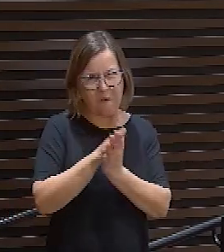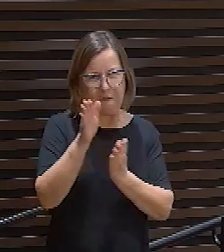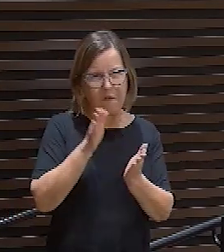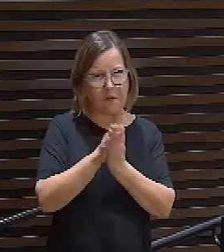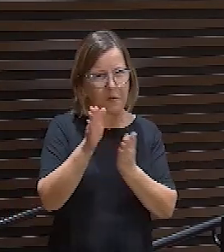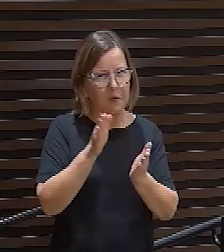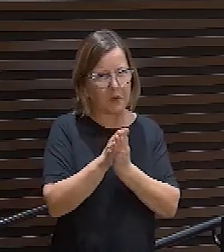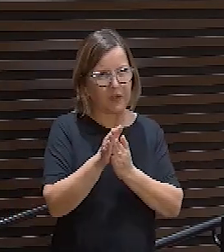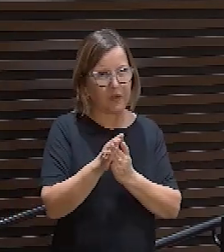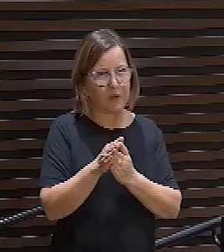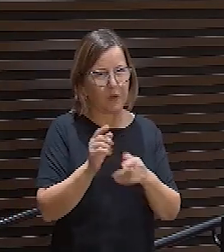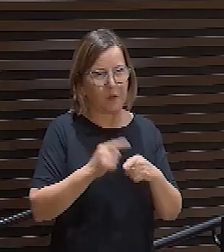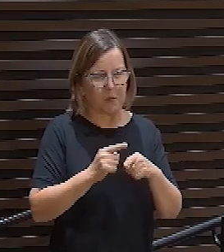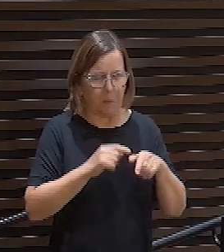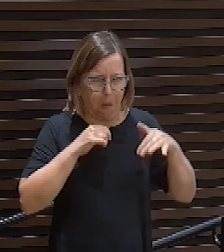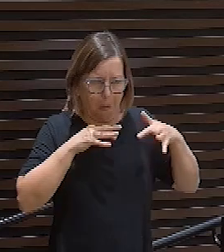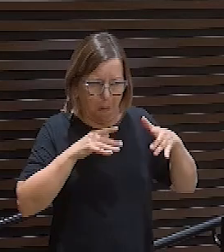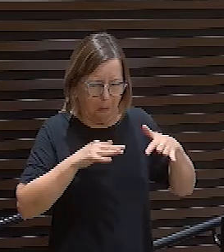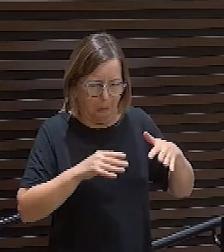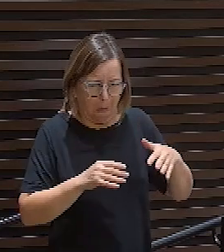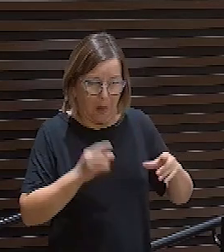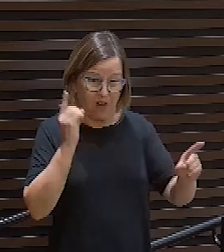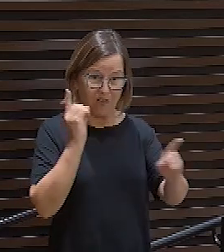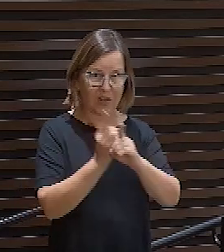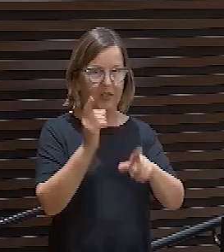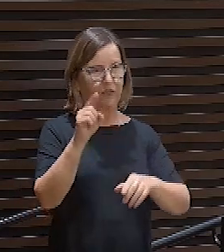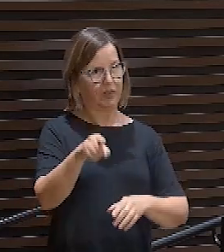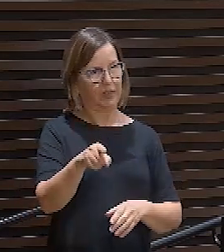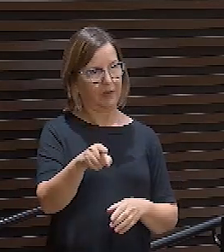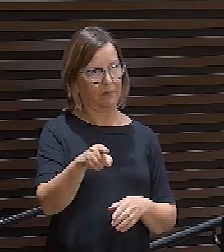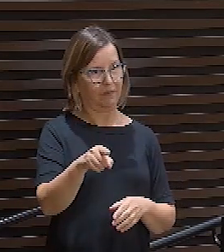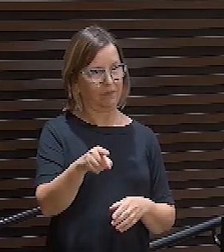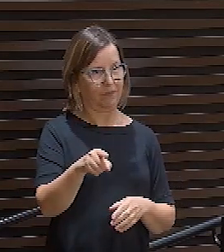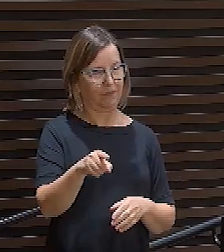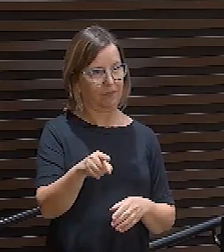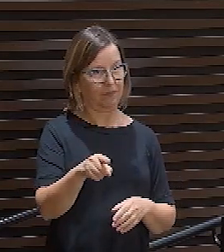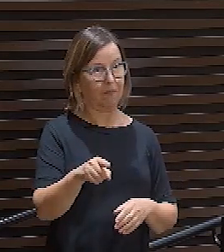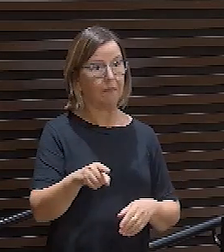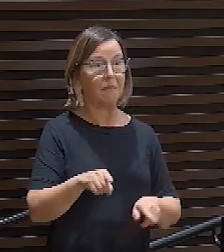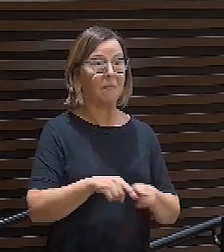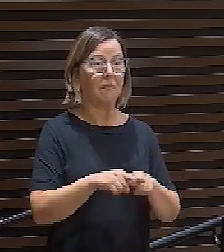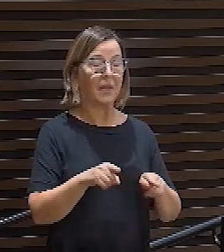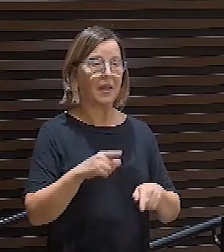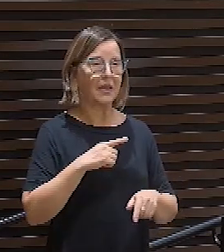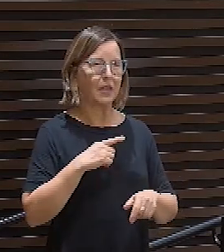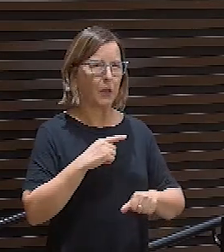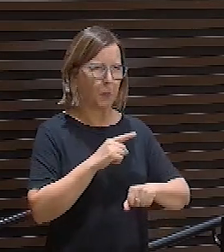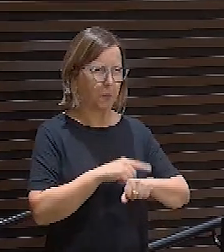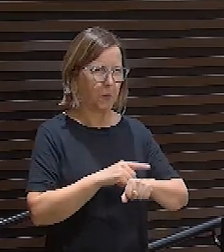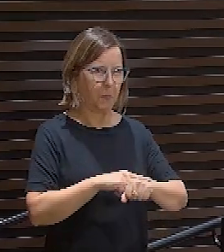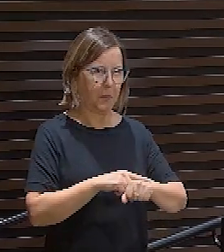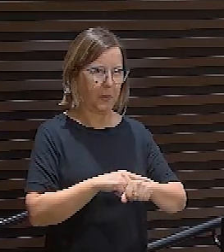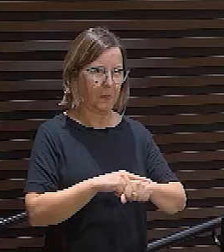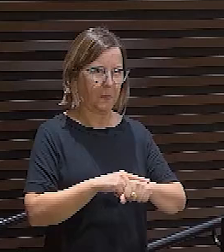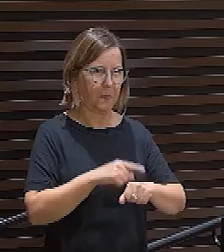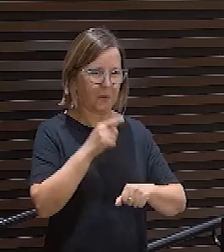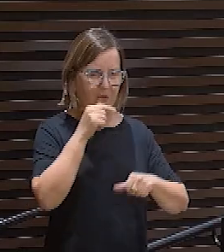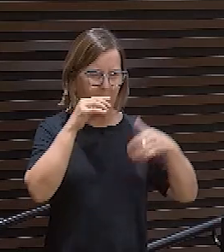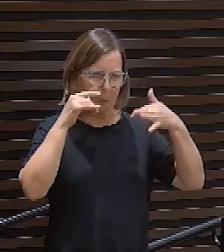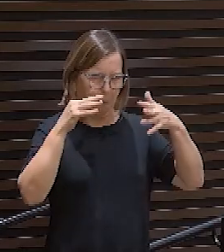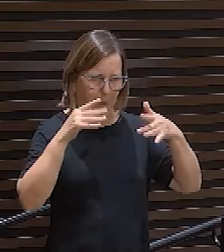água vai pegar você. E no momento que a água vai te engolir e te reduzir a